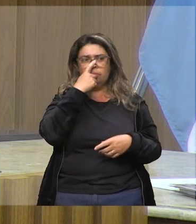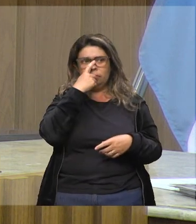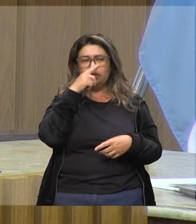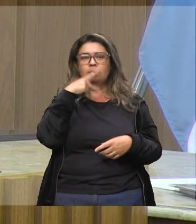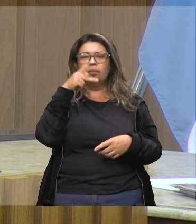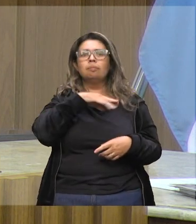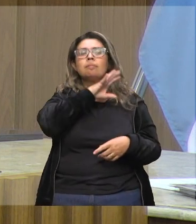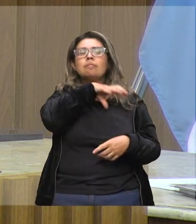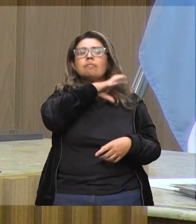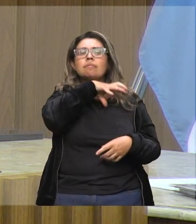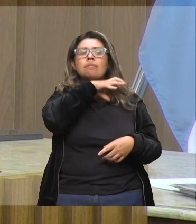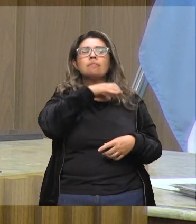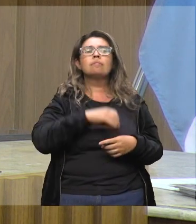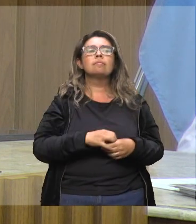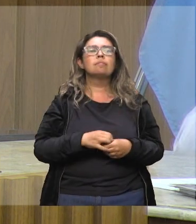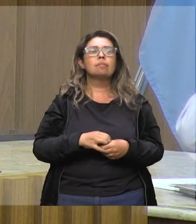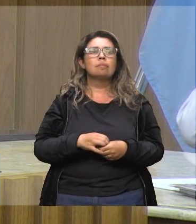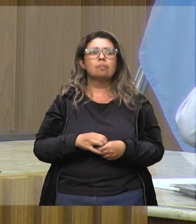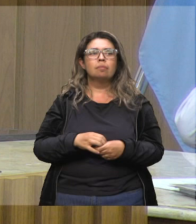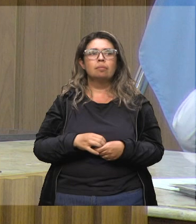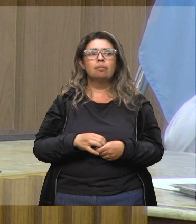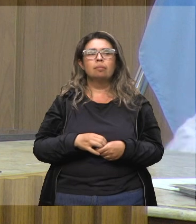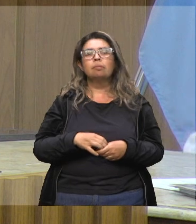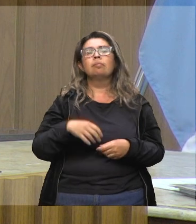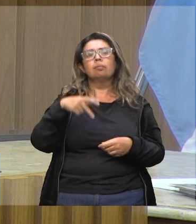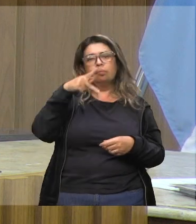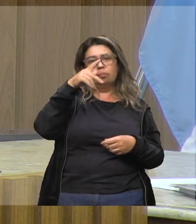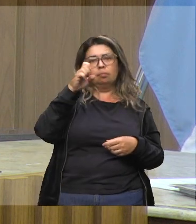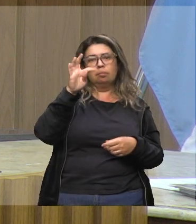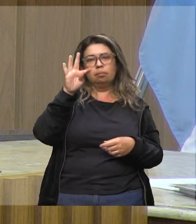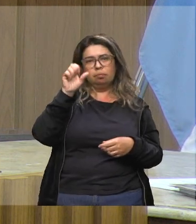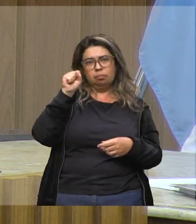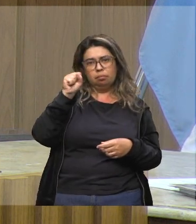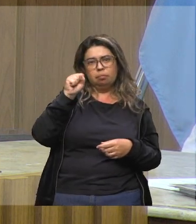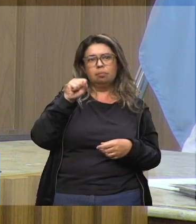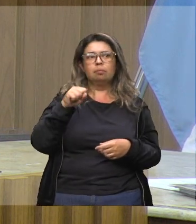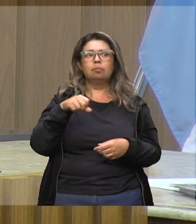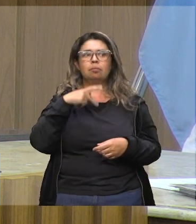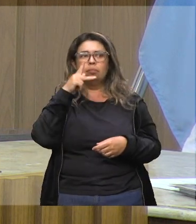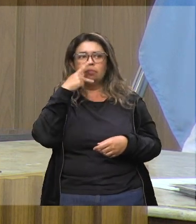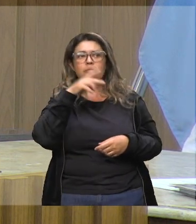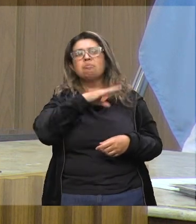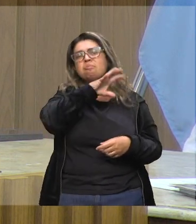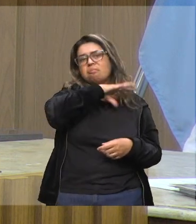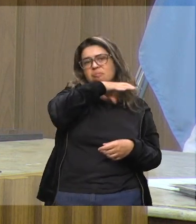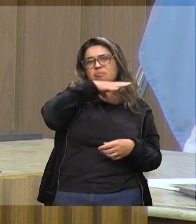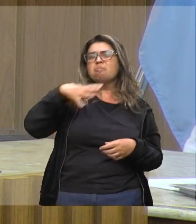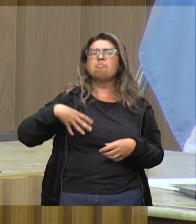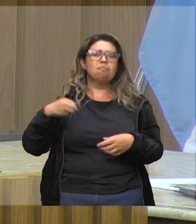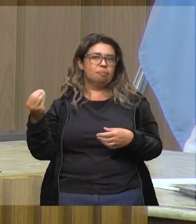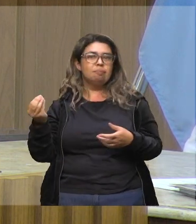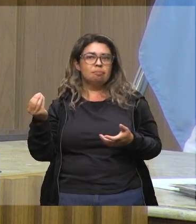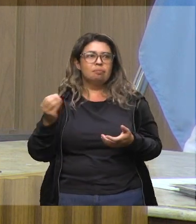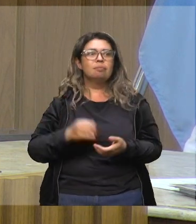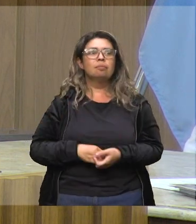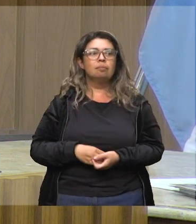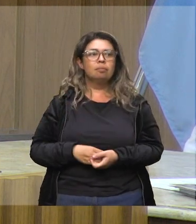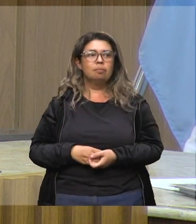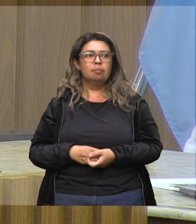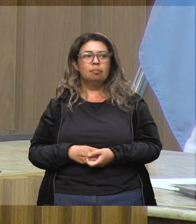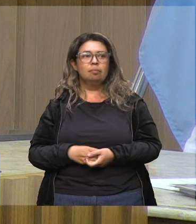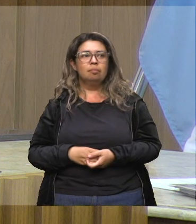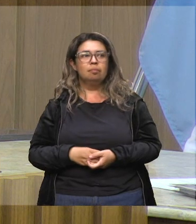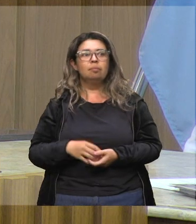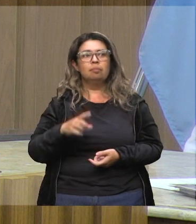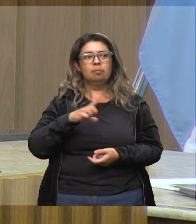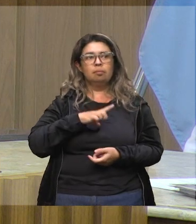é um nome como fica ruim, nossos pets, nossos filhos, né? Tem muita gente que fala, se chama de filho. Eu tenho lá uma filhinha de